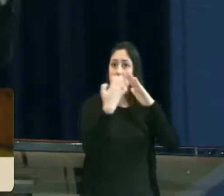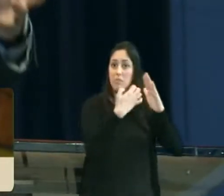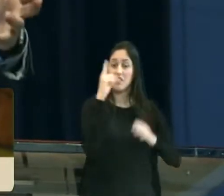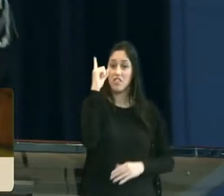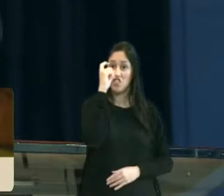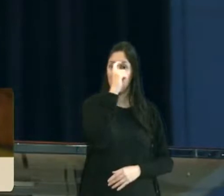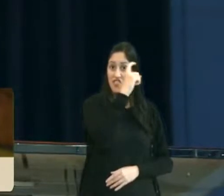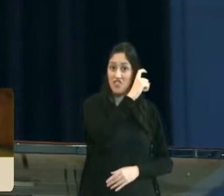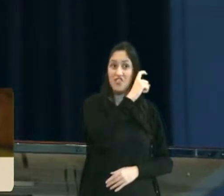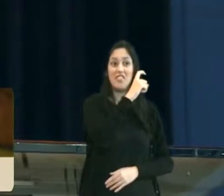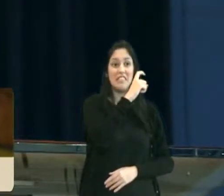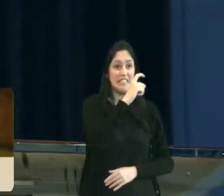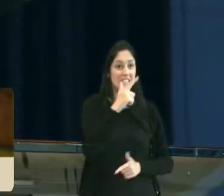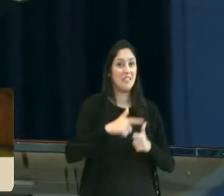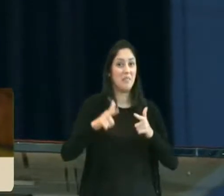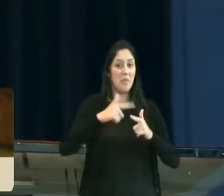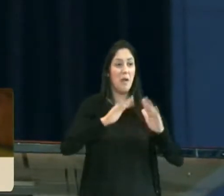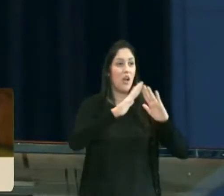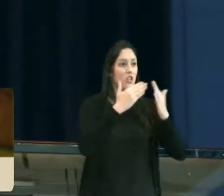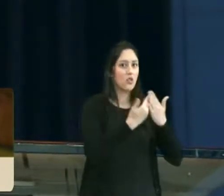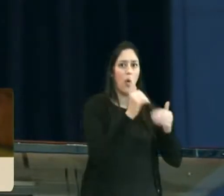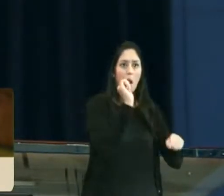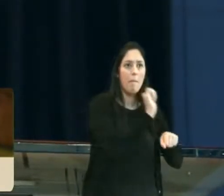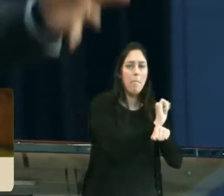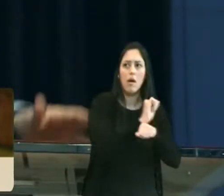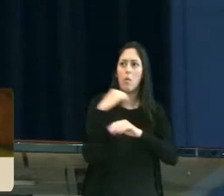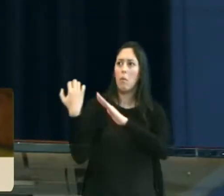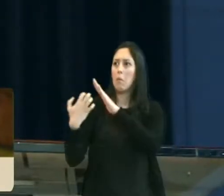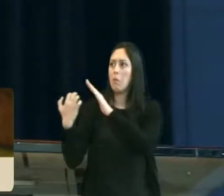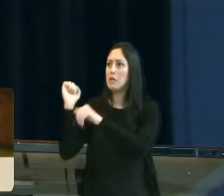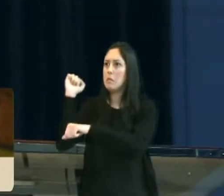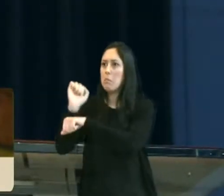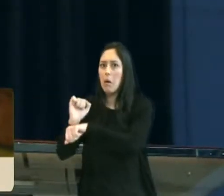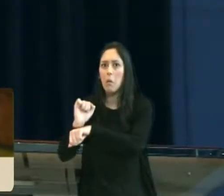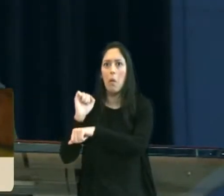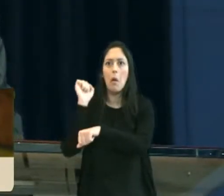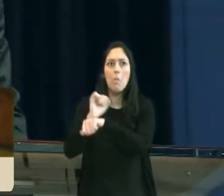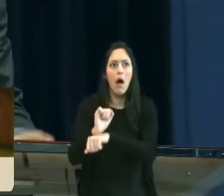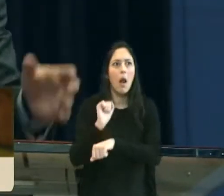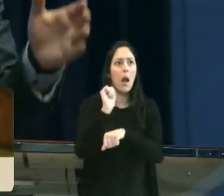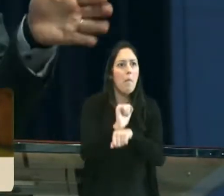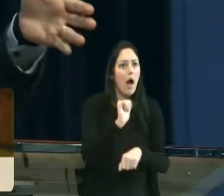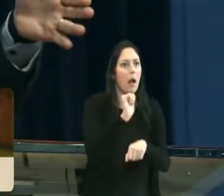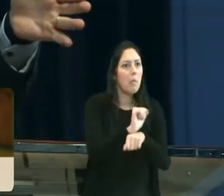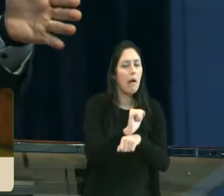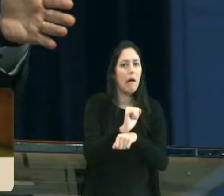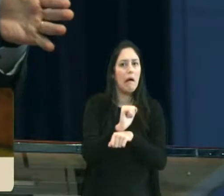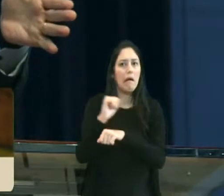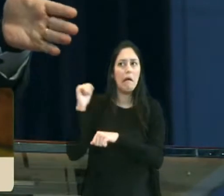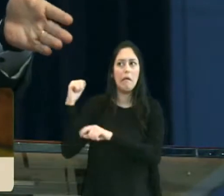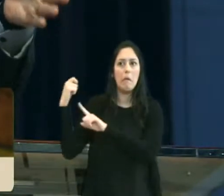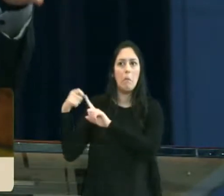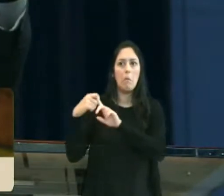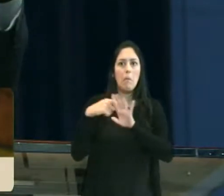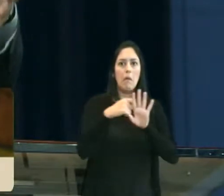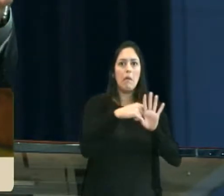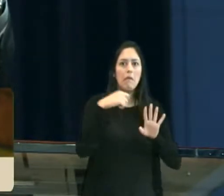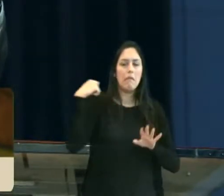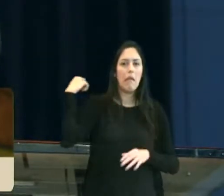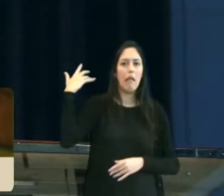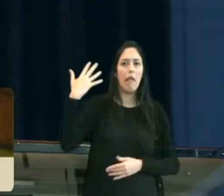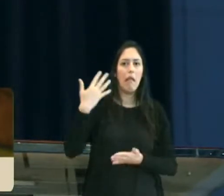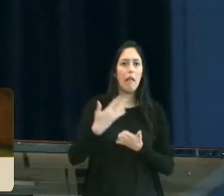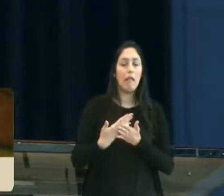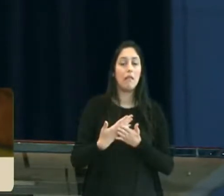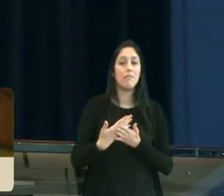negócios pararam, escola parou, tudo foi parando. Mas agora, estamos no